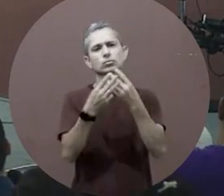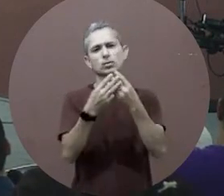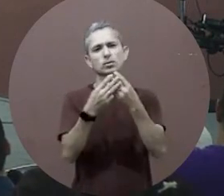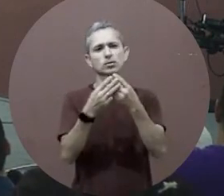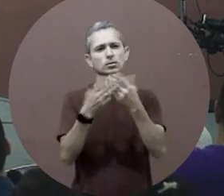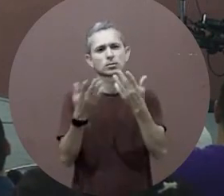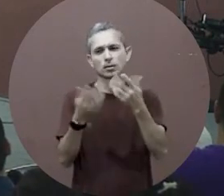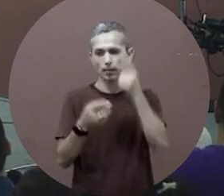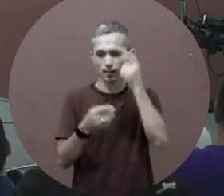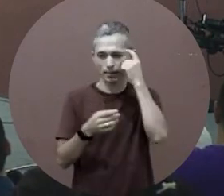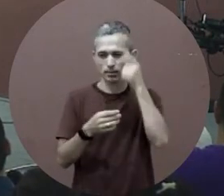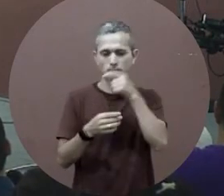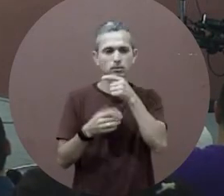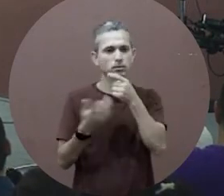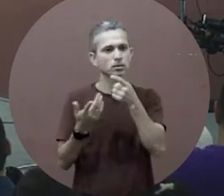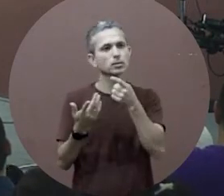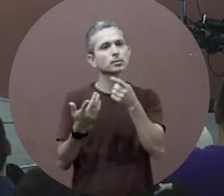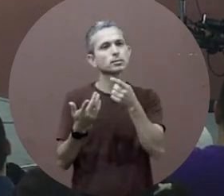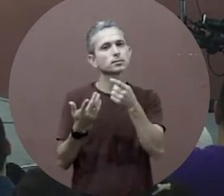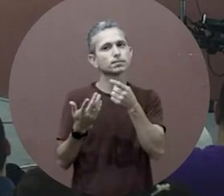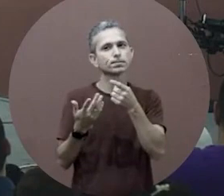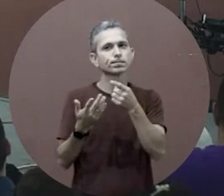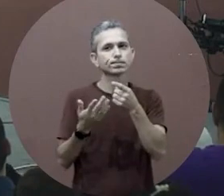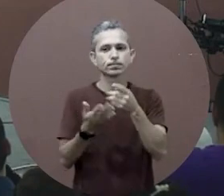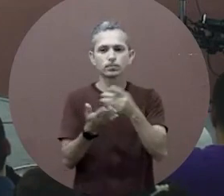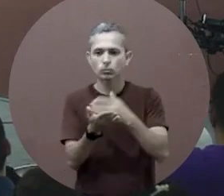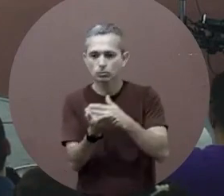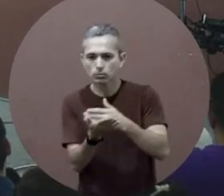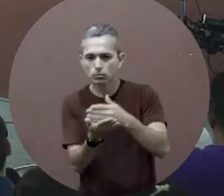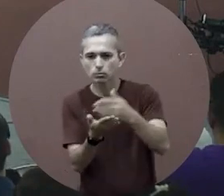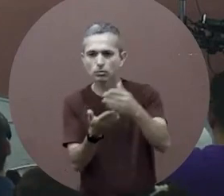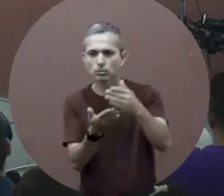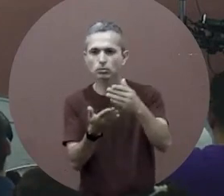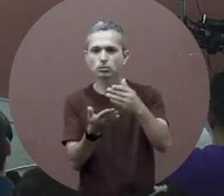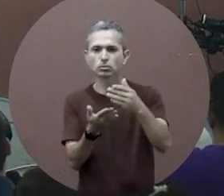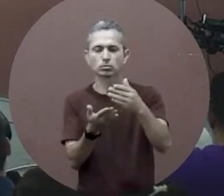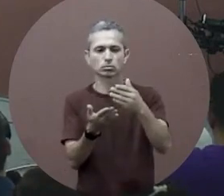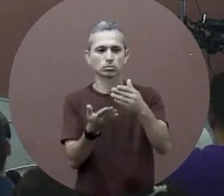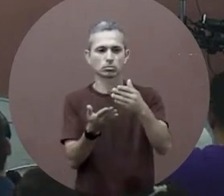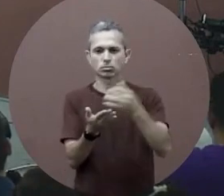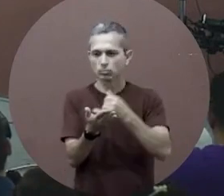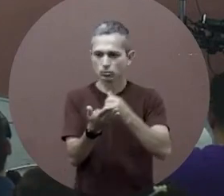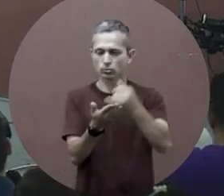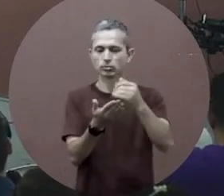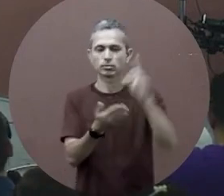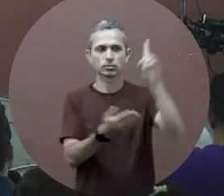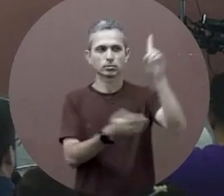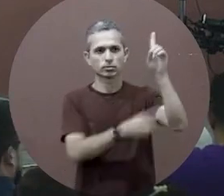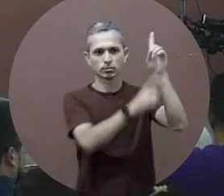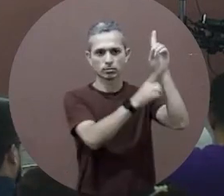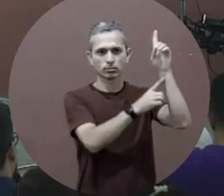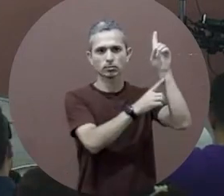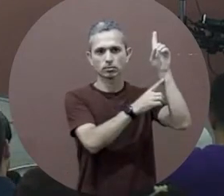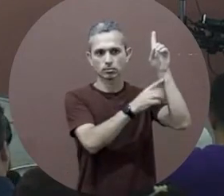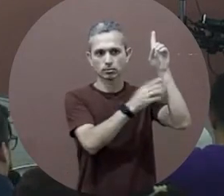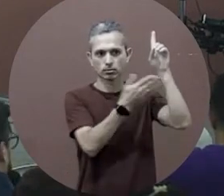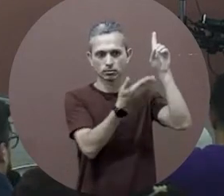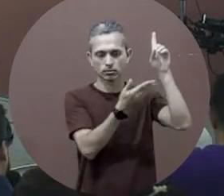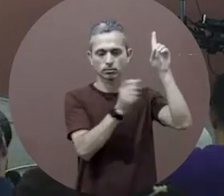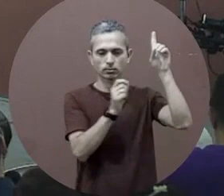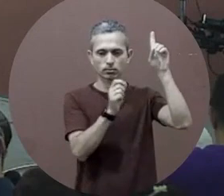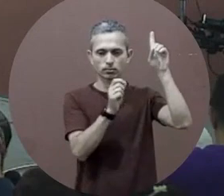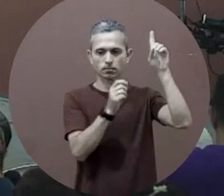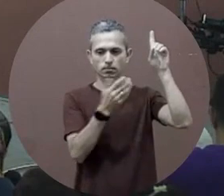e, consequentemente, a perspectiva criacional, a vontade do Deus Criador, é que